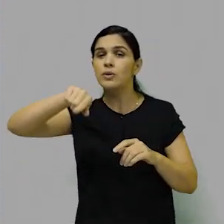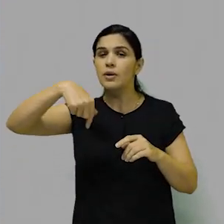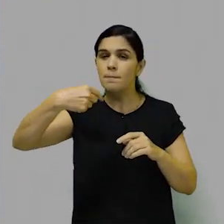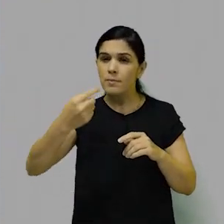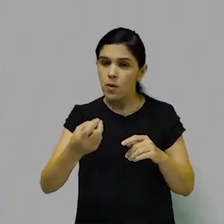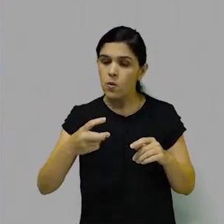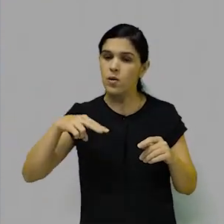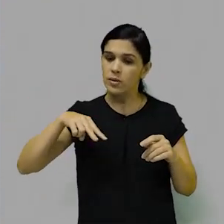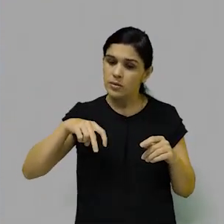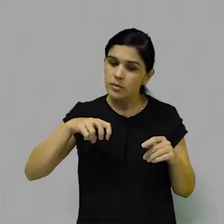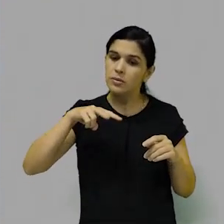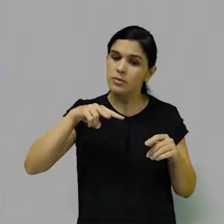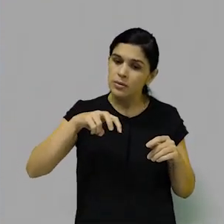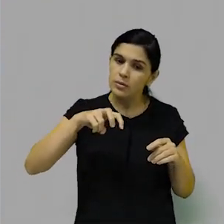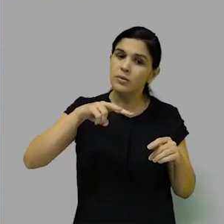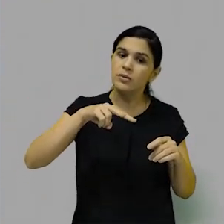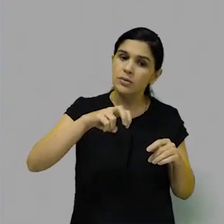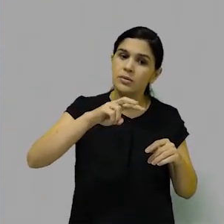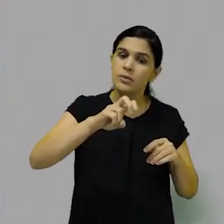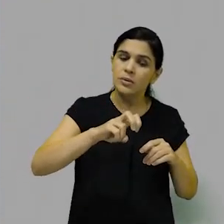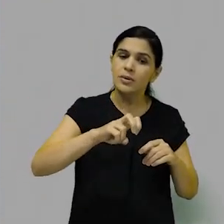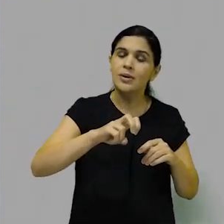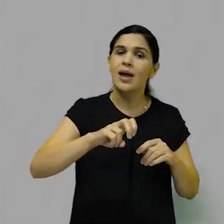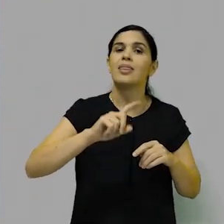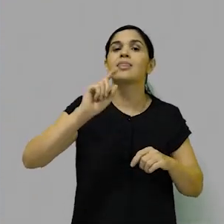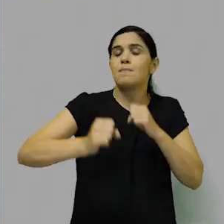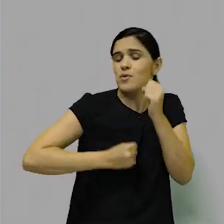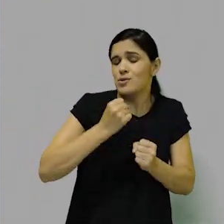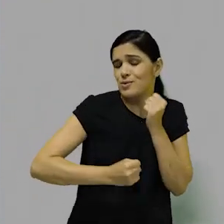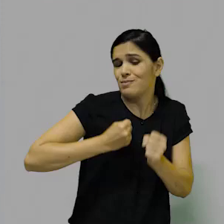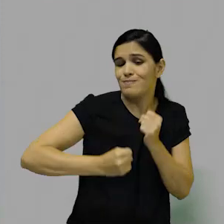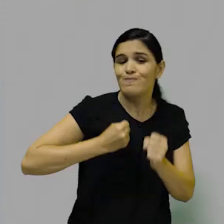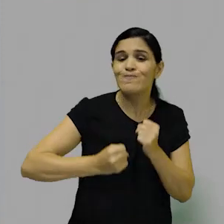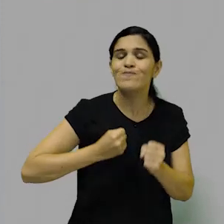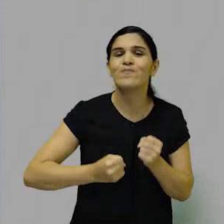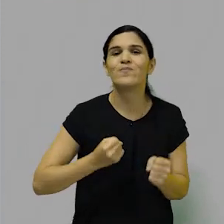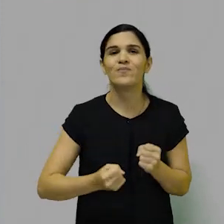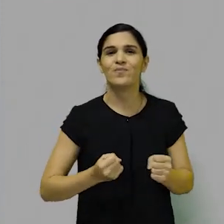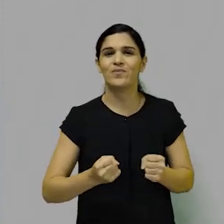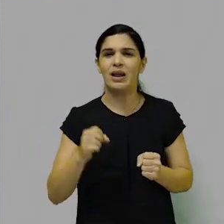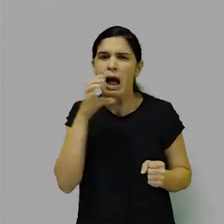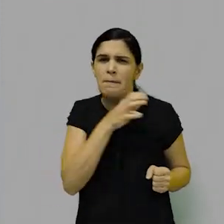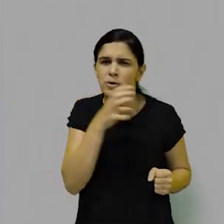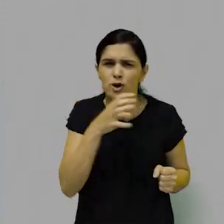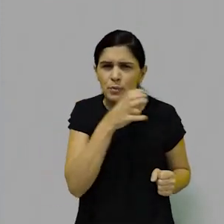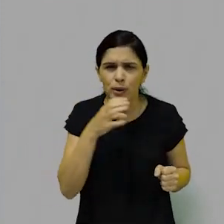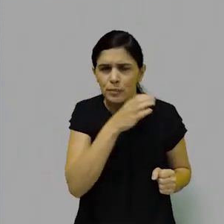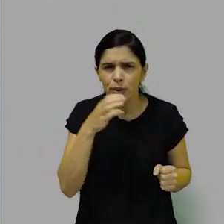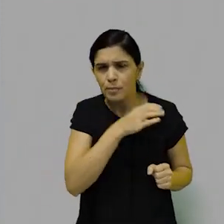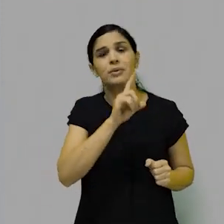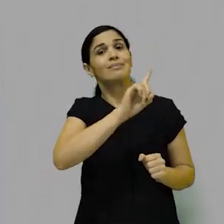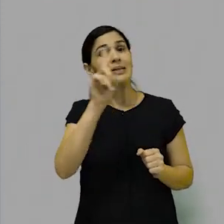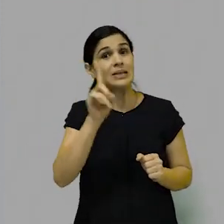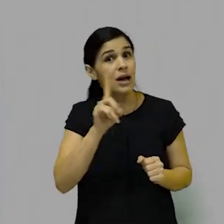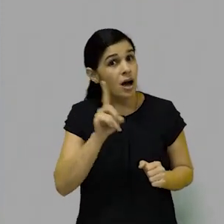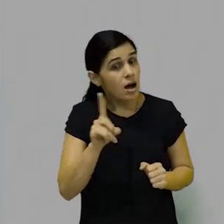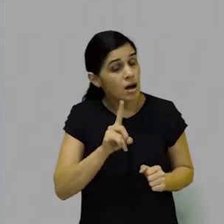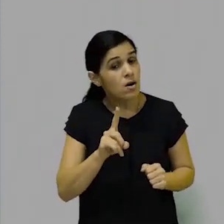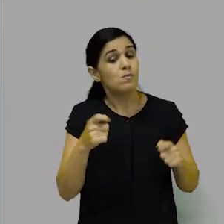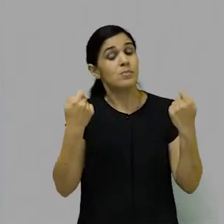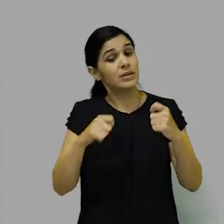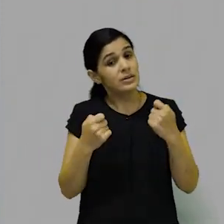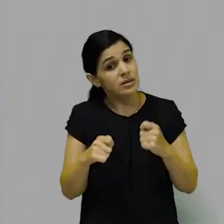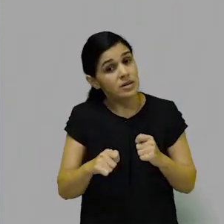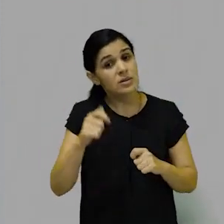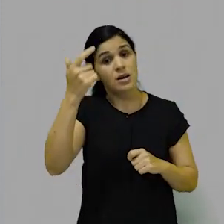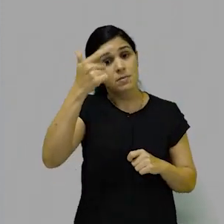quilômetros. Então, nada é da noite para o dia. Tudo precisa de prática, de exercício, de repetição,